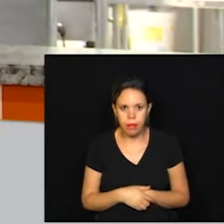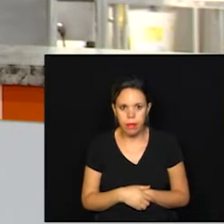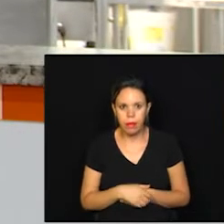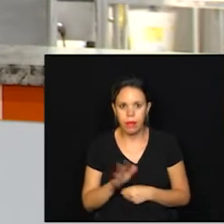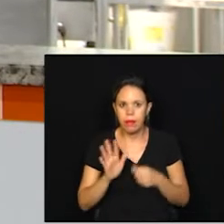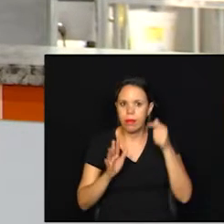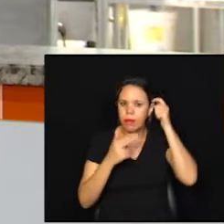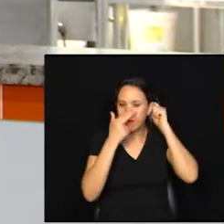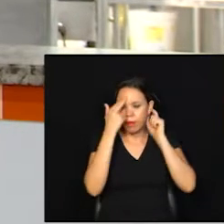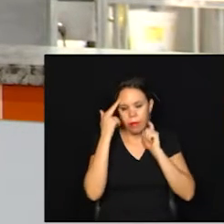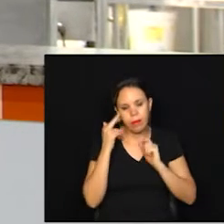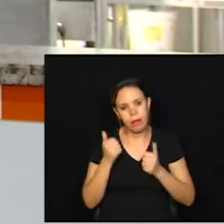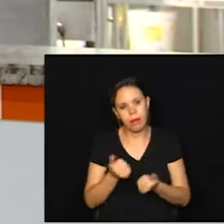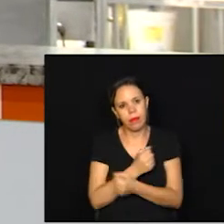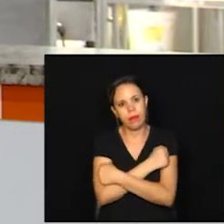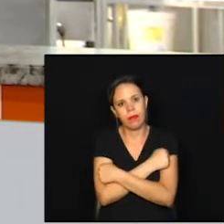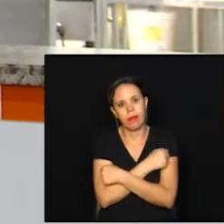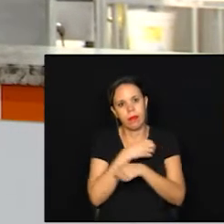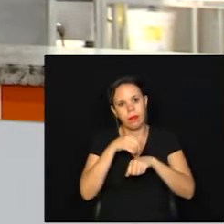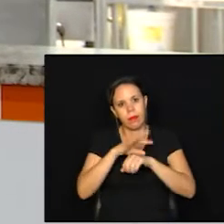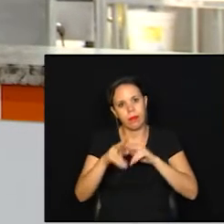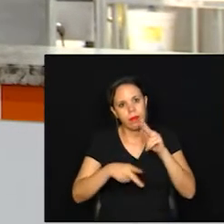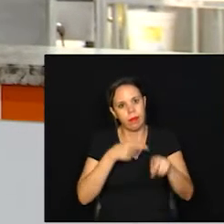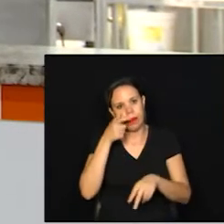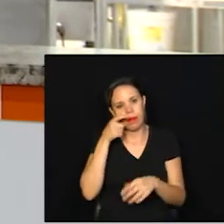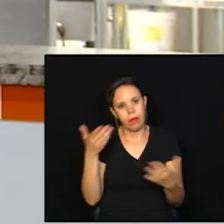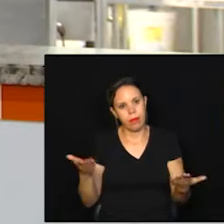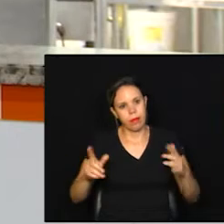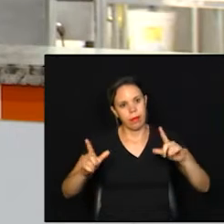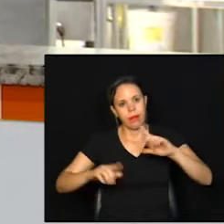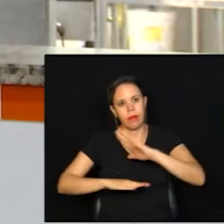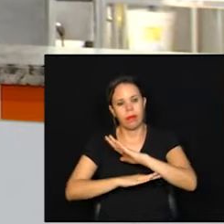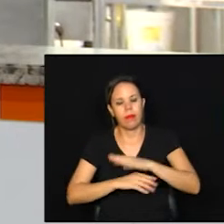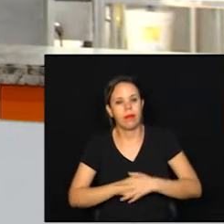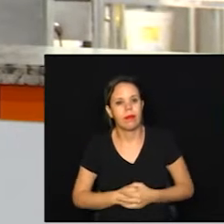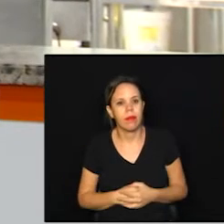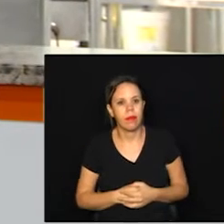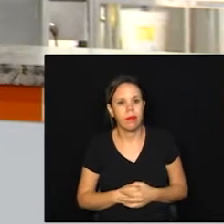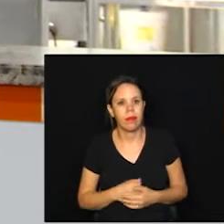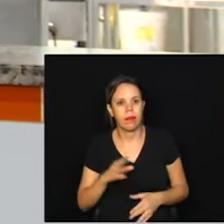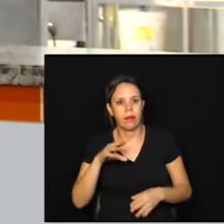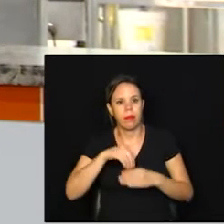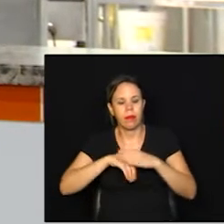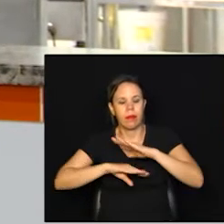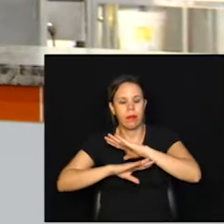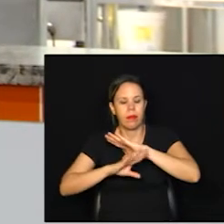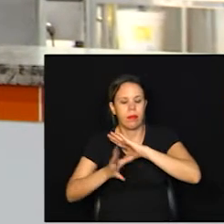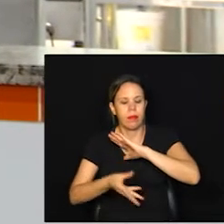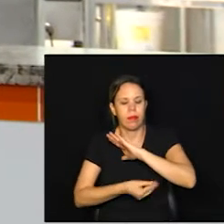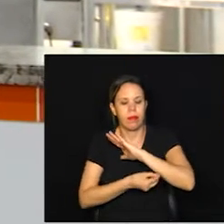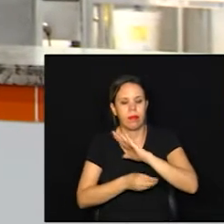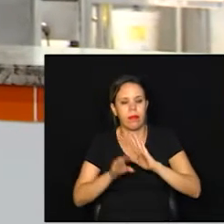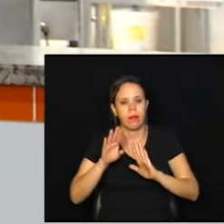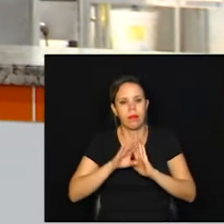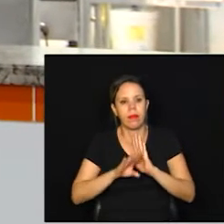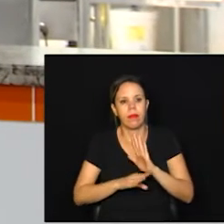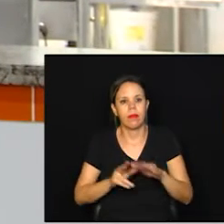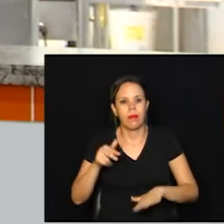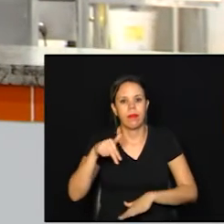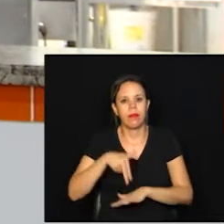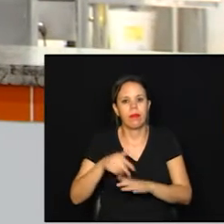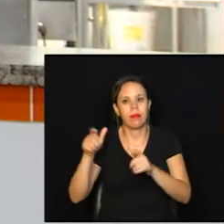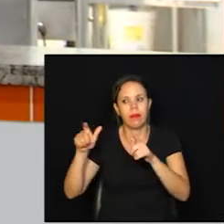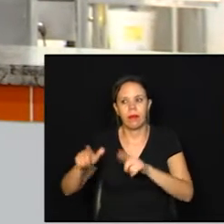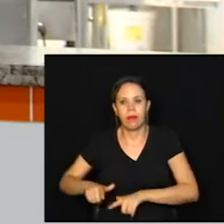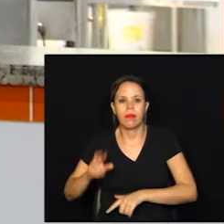Olá, Gabriel Castro, um abraço para você e para todos que nos acompanham aqui na TV Câmara Campinas, dentro do Câmara Total. Nós viemos até aqui